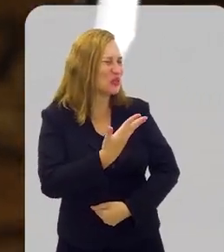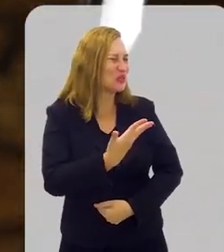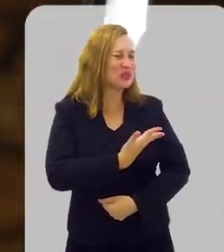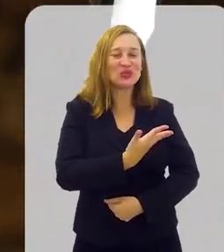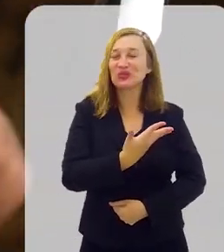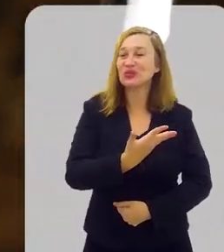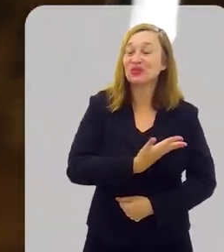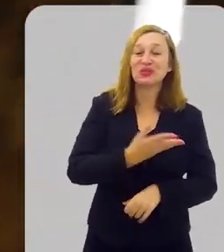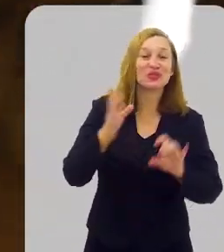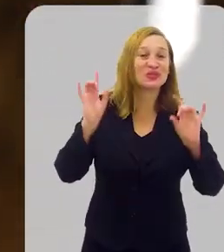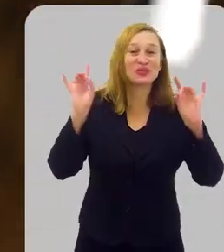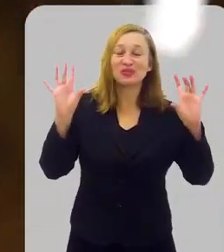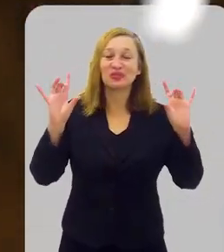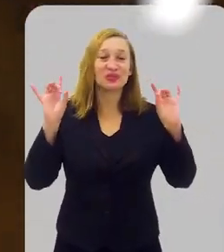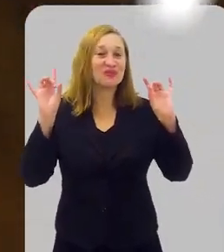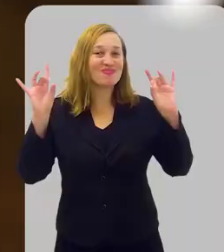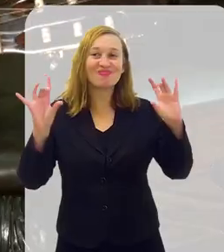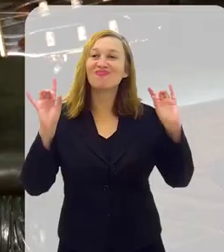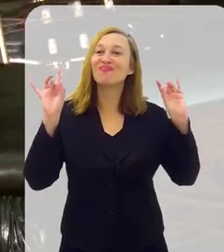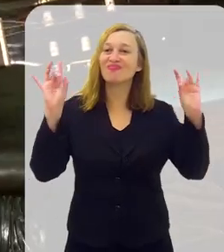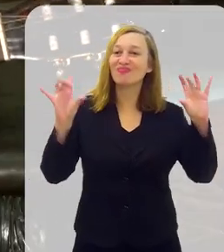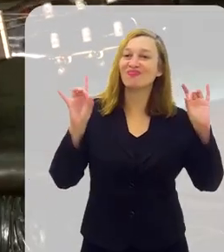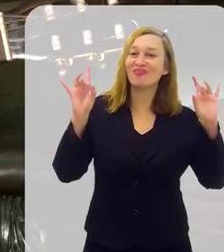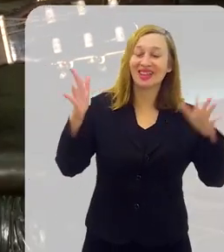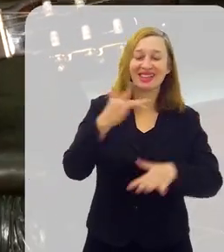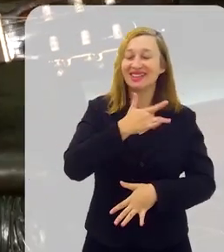família maravilhosa,